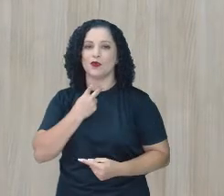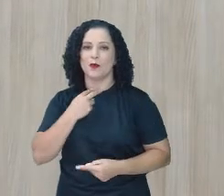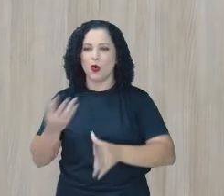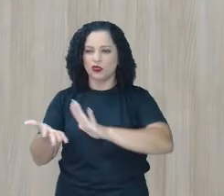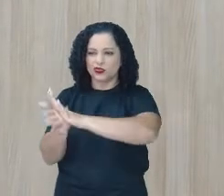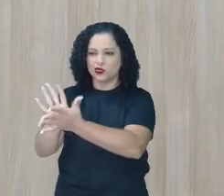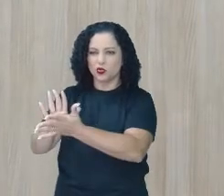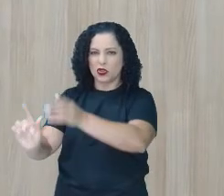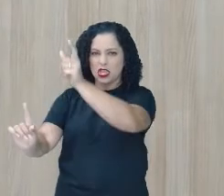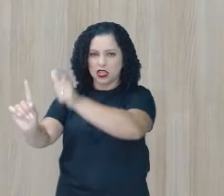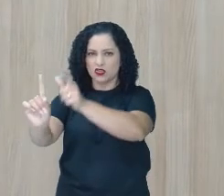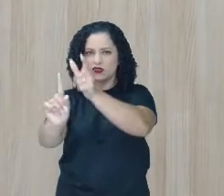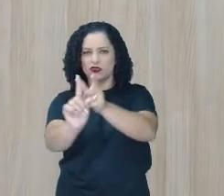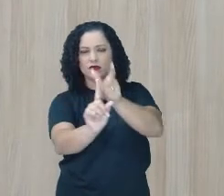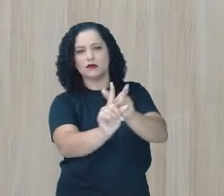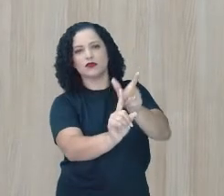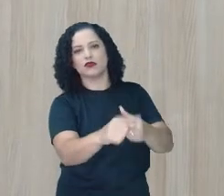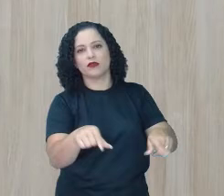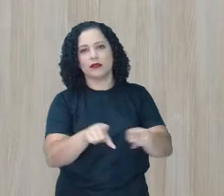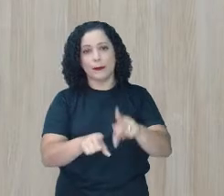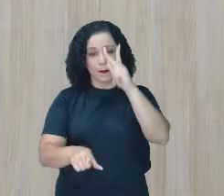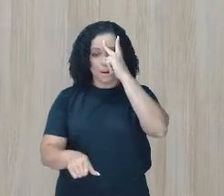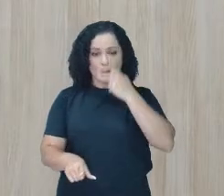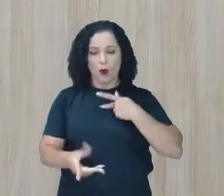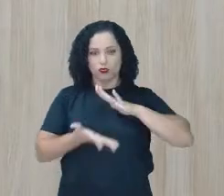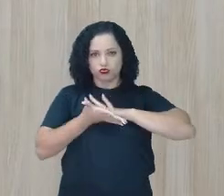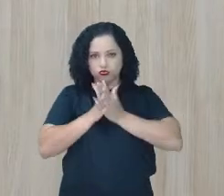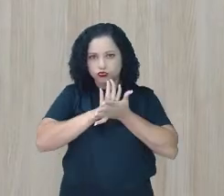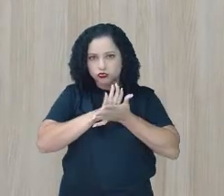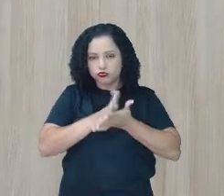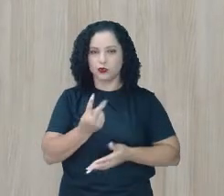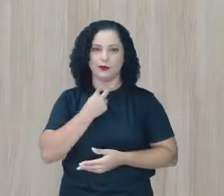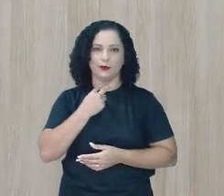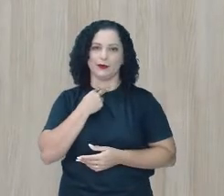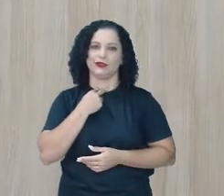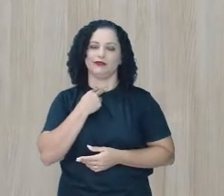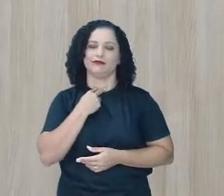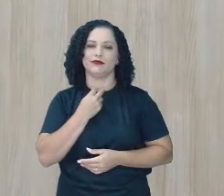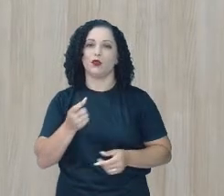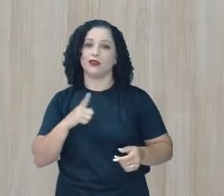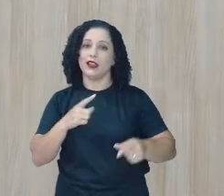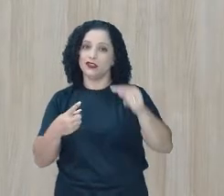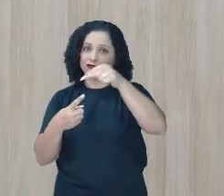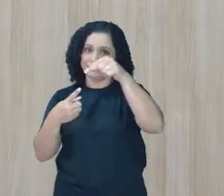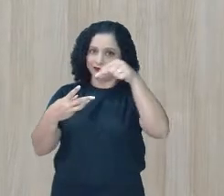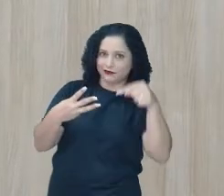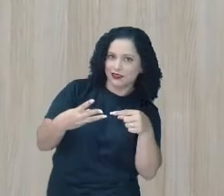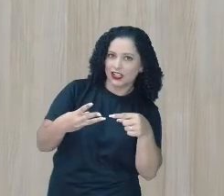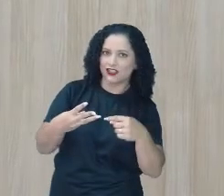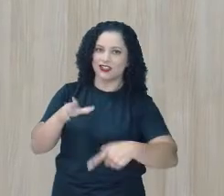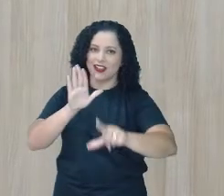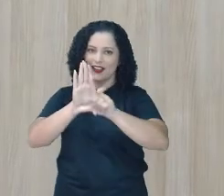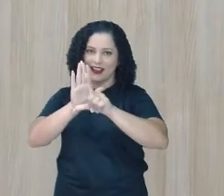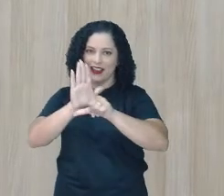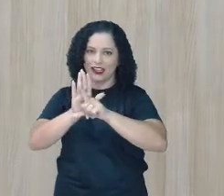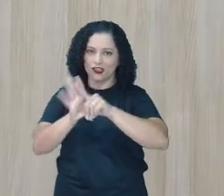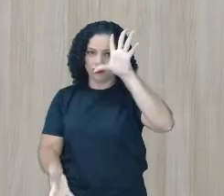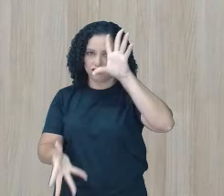humano e, preferencialmente, não se fira também. Então, nós temos essas 3 leis